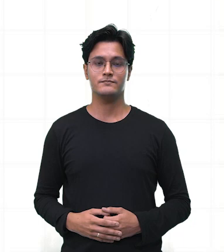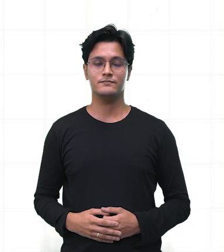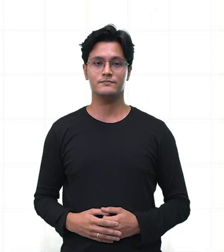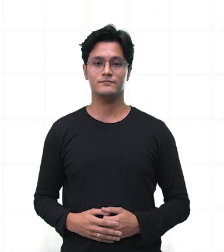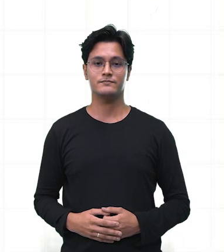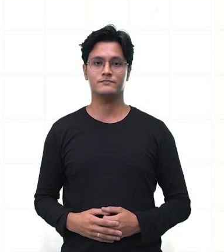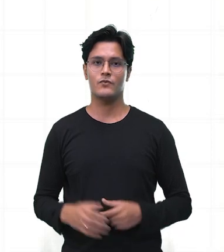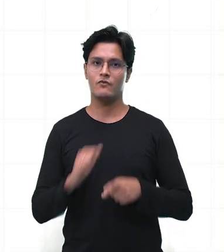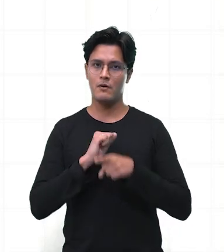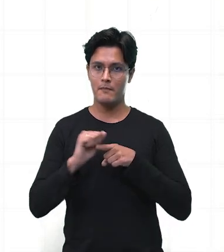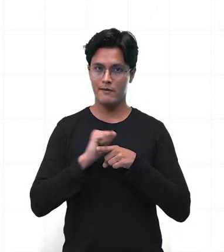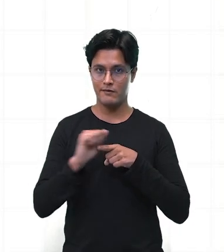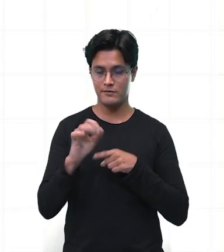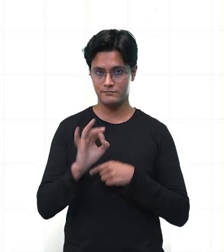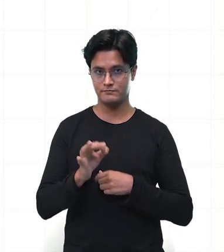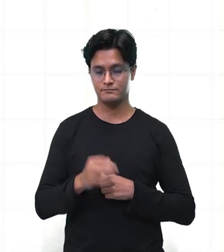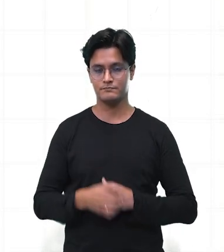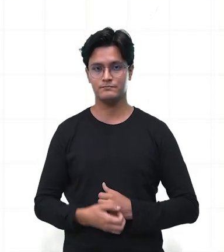Deixa eu apagar aqui.